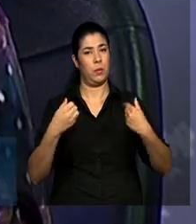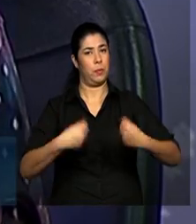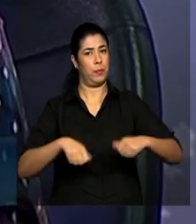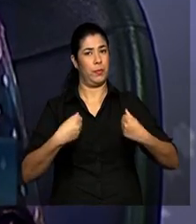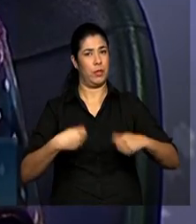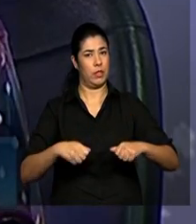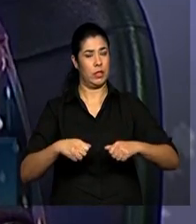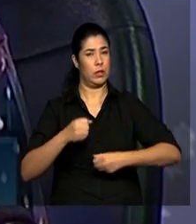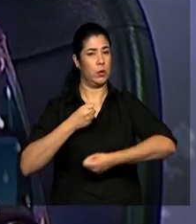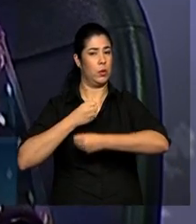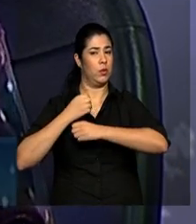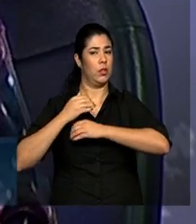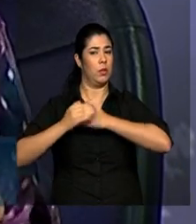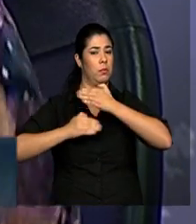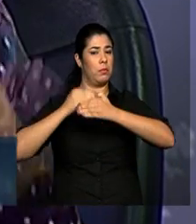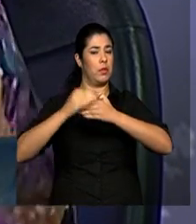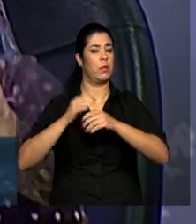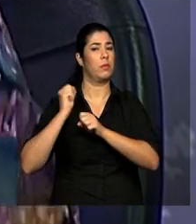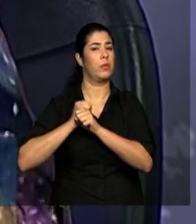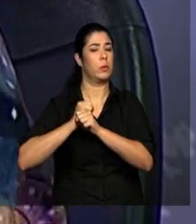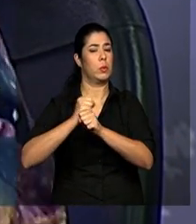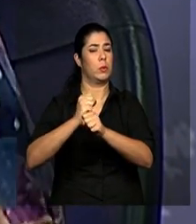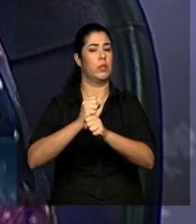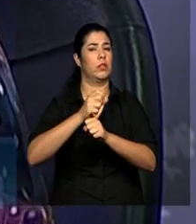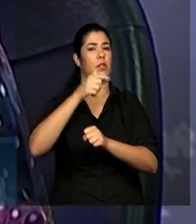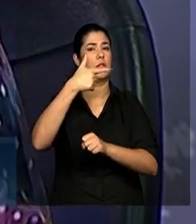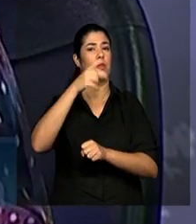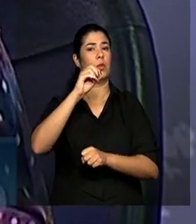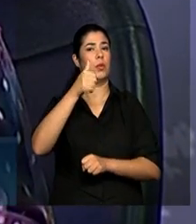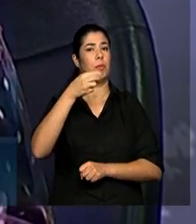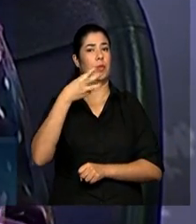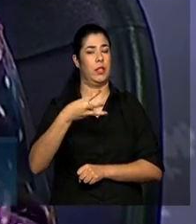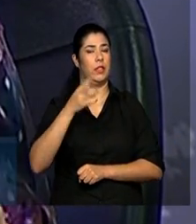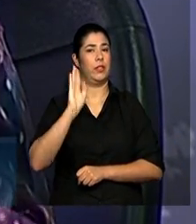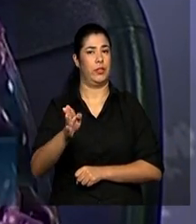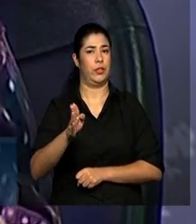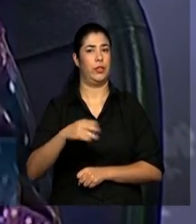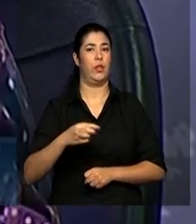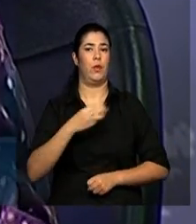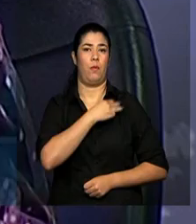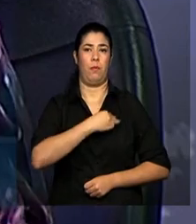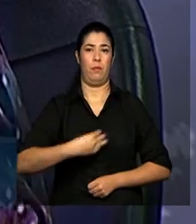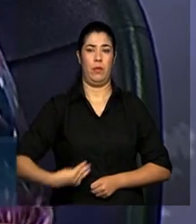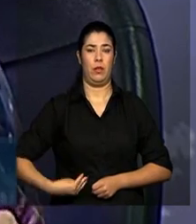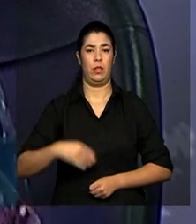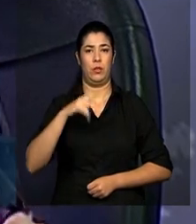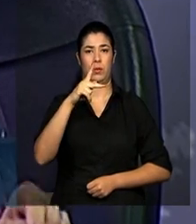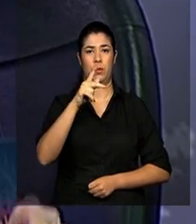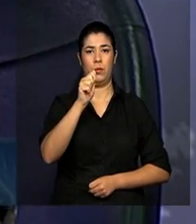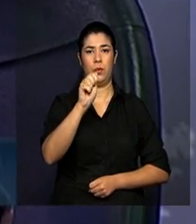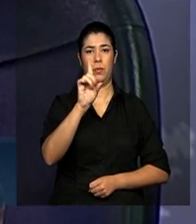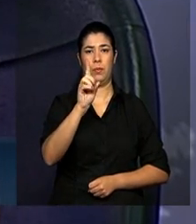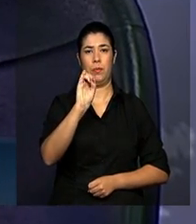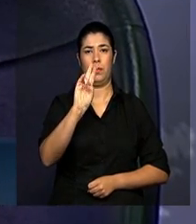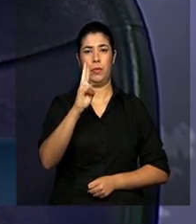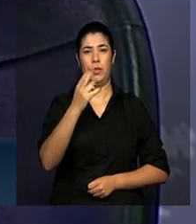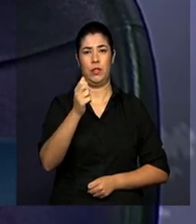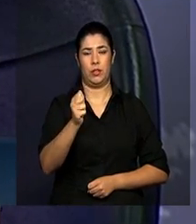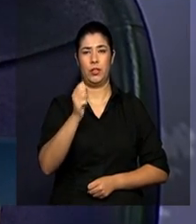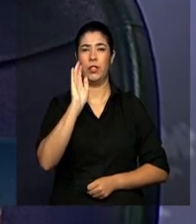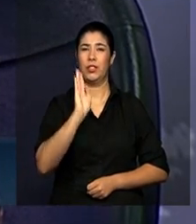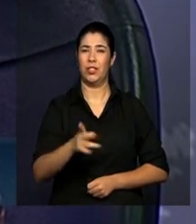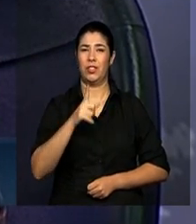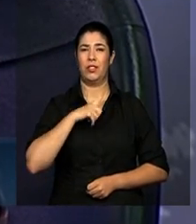desde 2013, então ministro Padilha, no Palácio do Planalto, nós assinamos essa